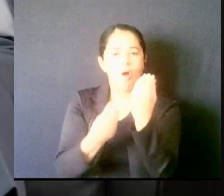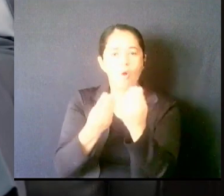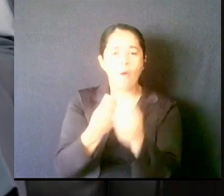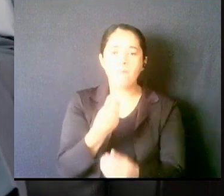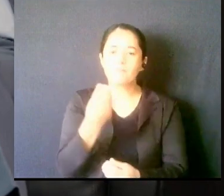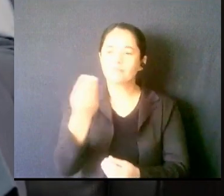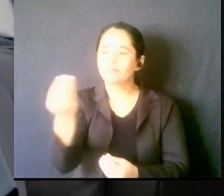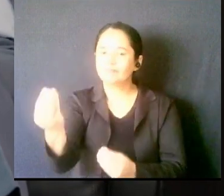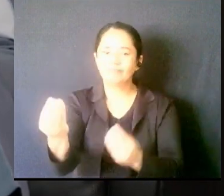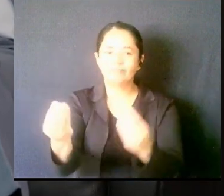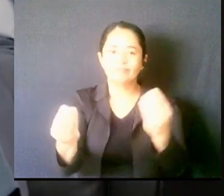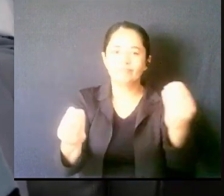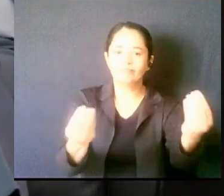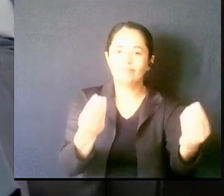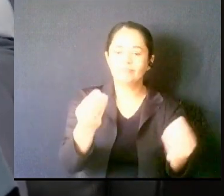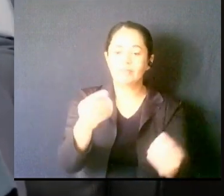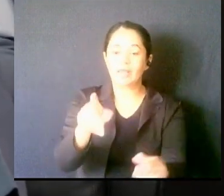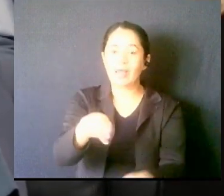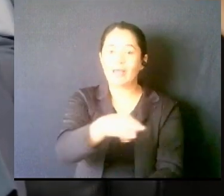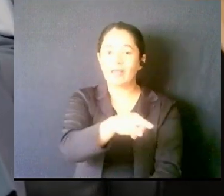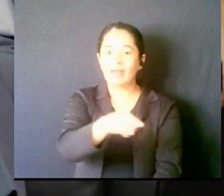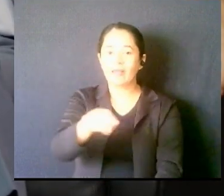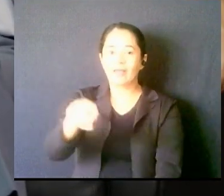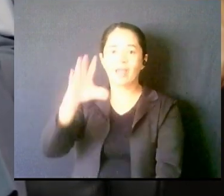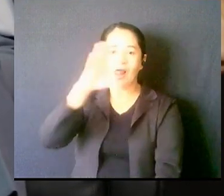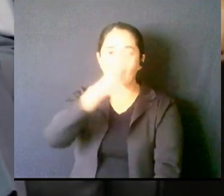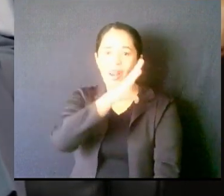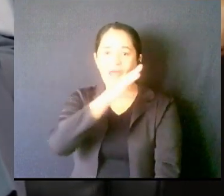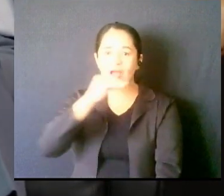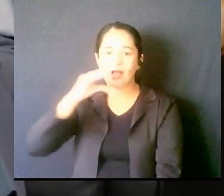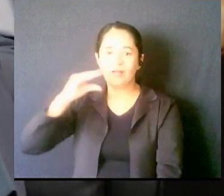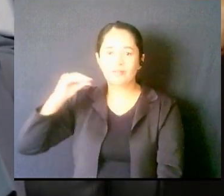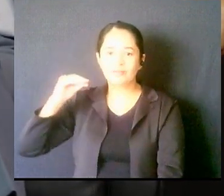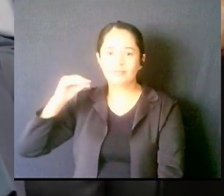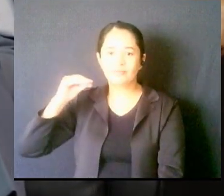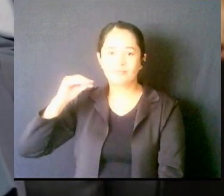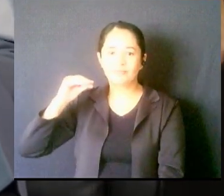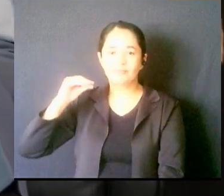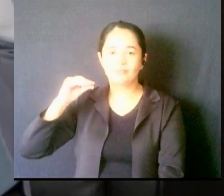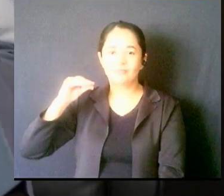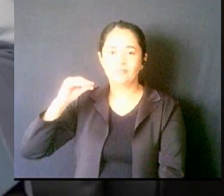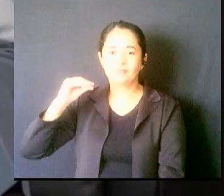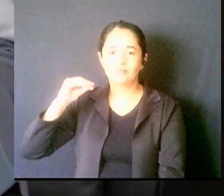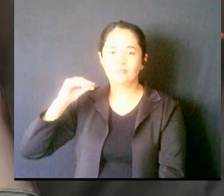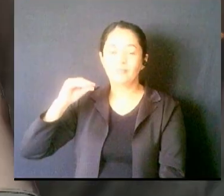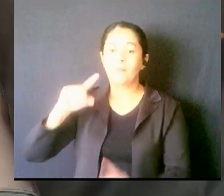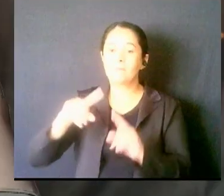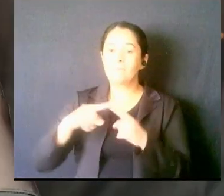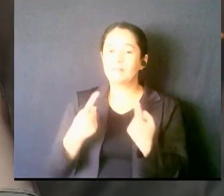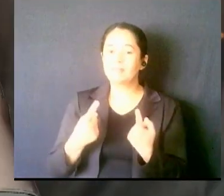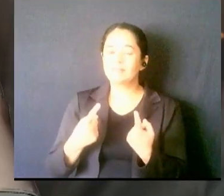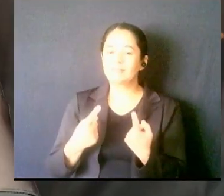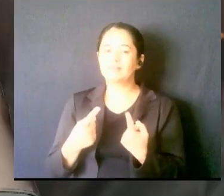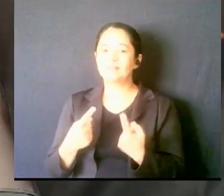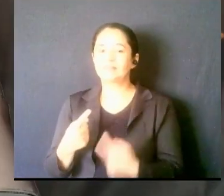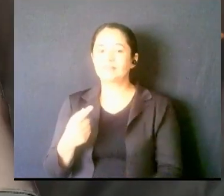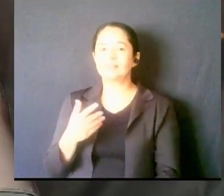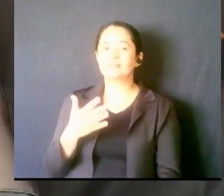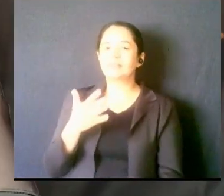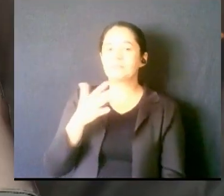os adolescentes. E mais do que isso, quando a repórter diz que há 12 métodos disponíveis,